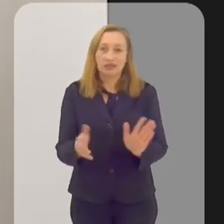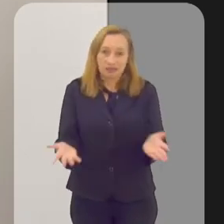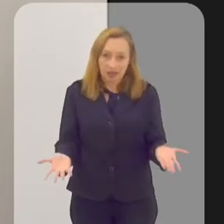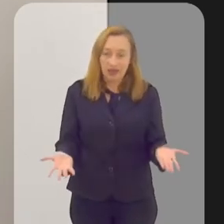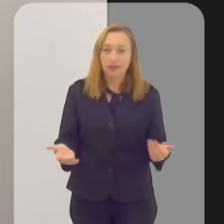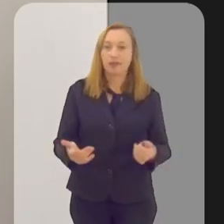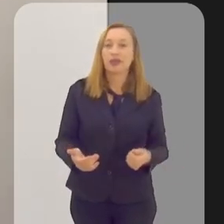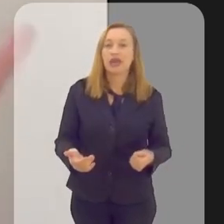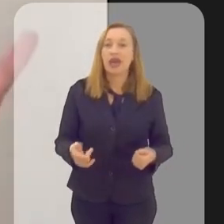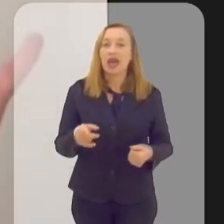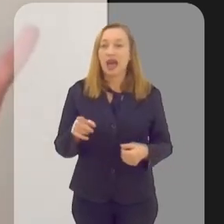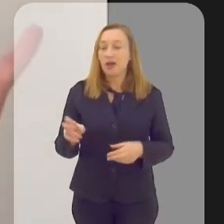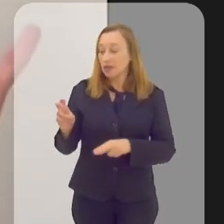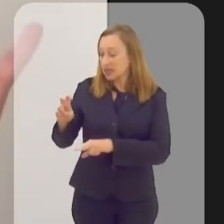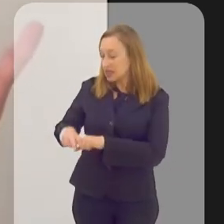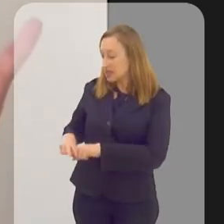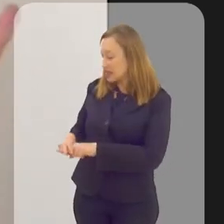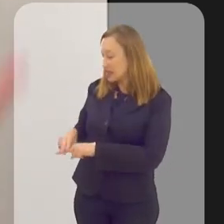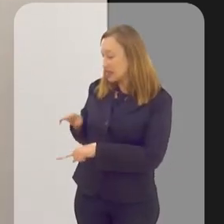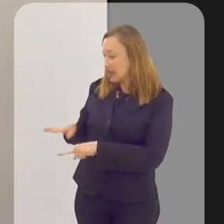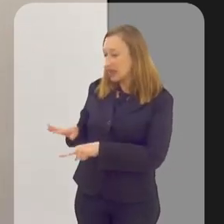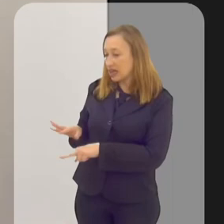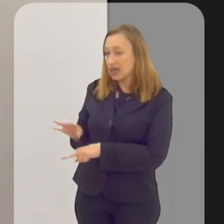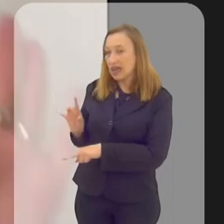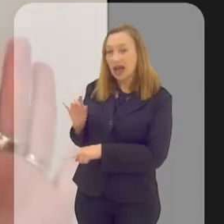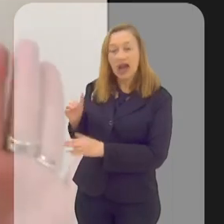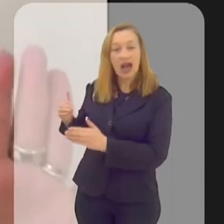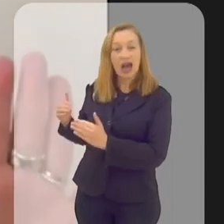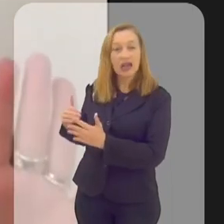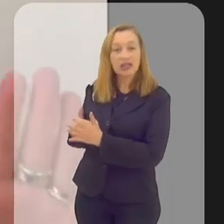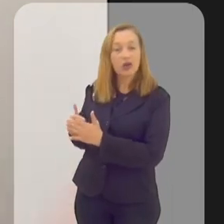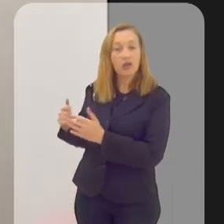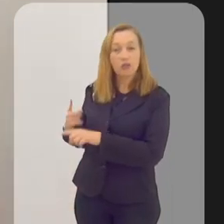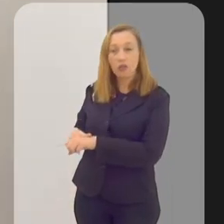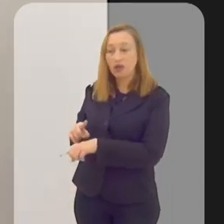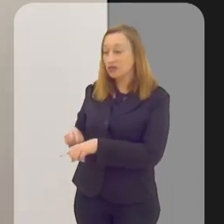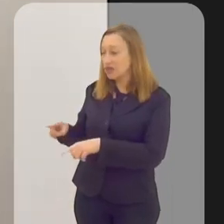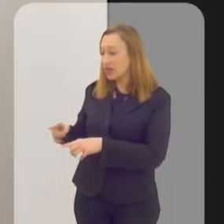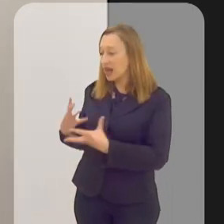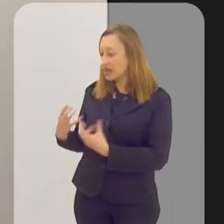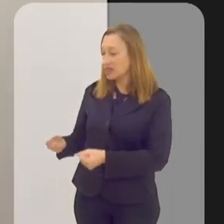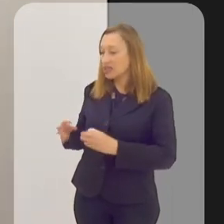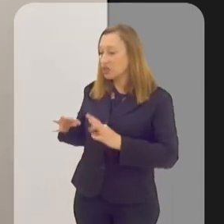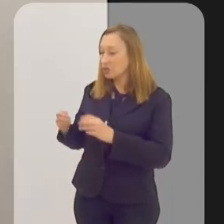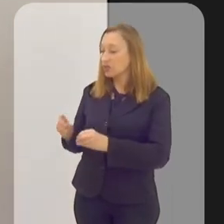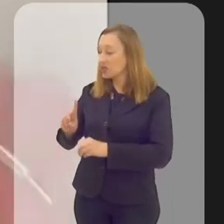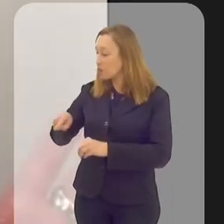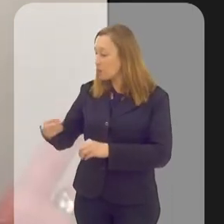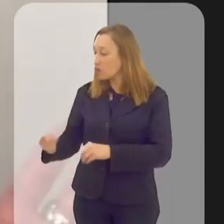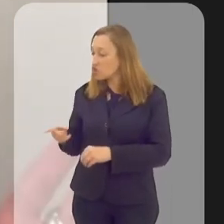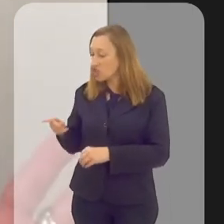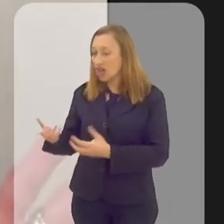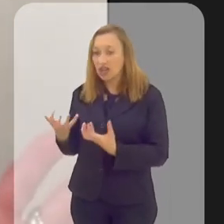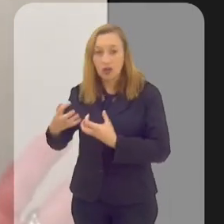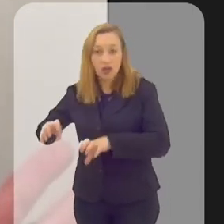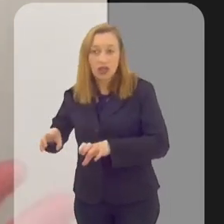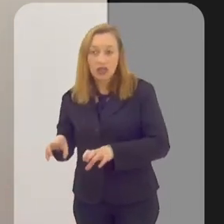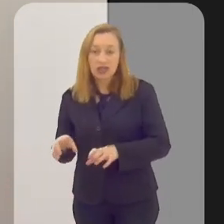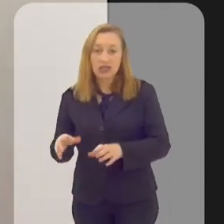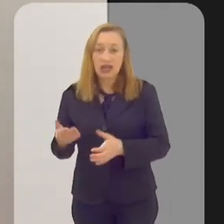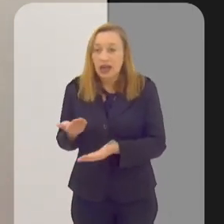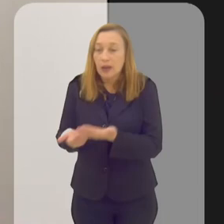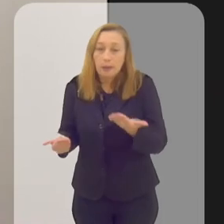efetivamente represente nada, né? Ela está ali até quando ela concorda, porque se ela discordar, ela não estará mais